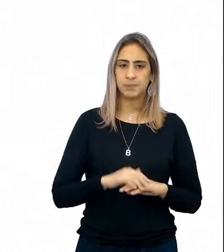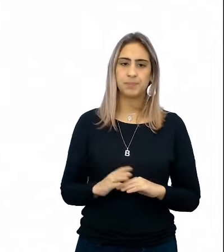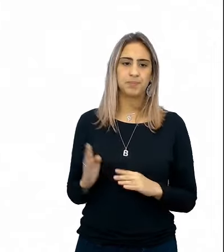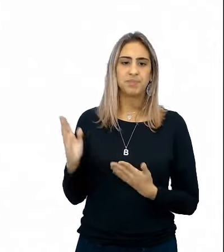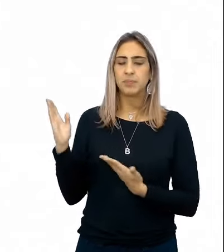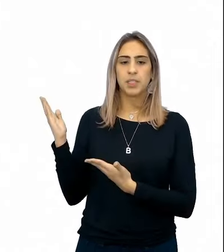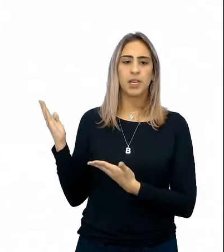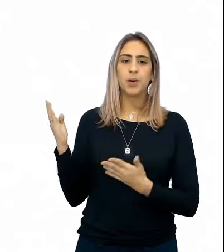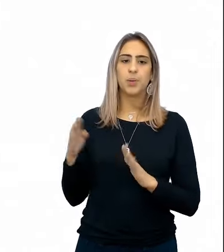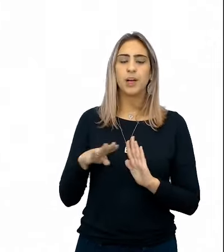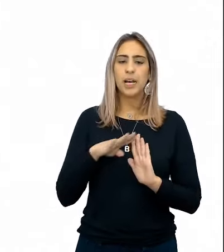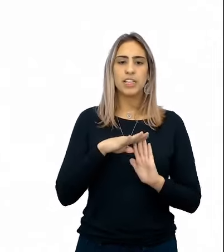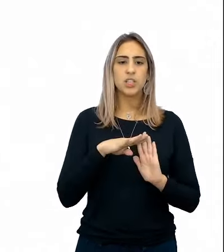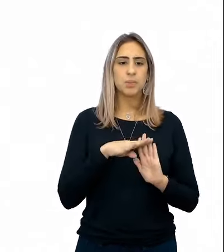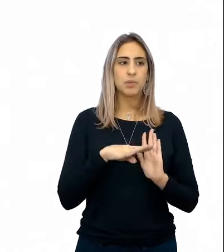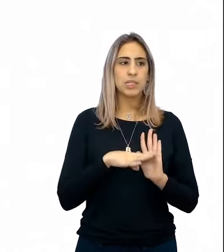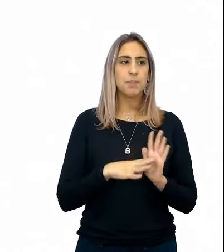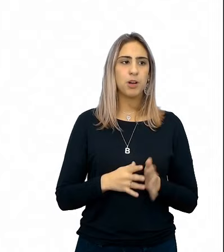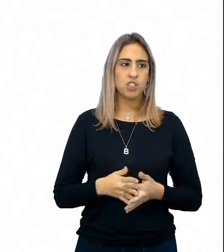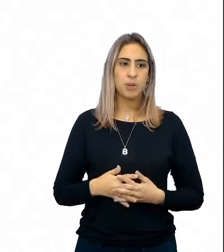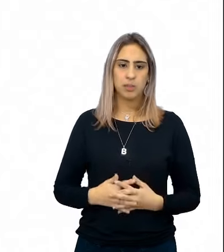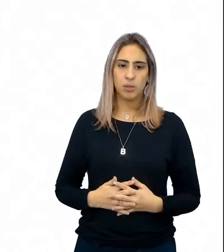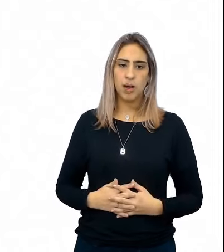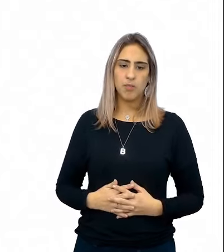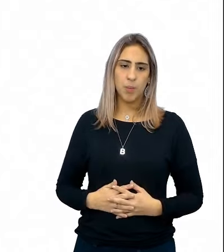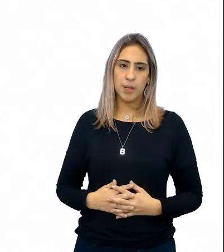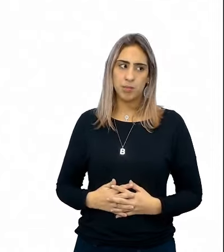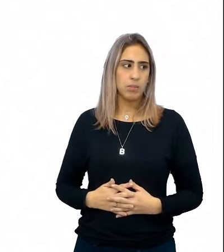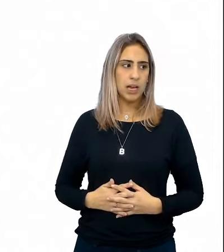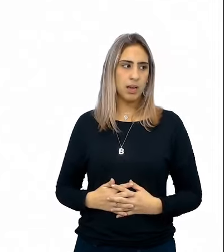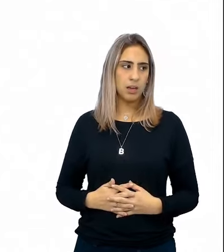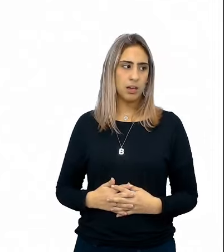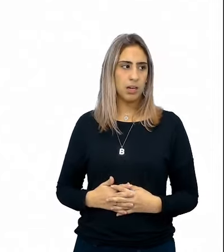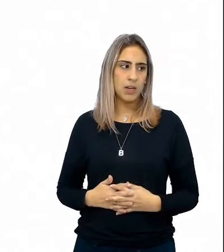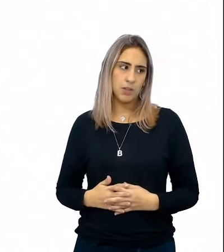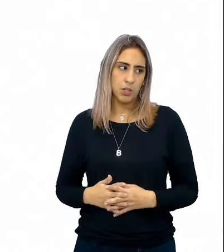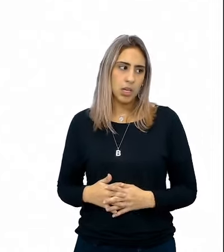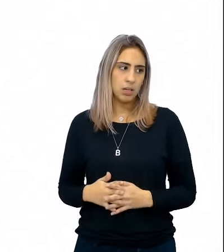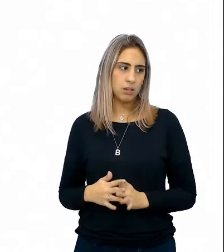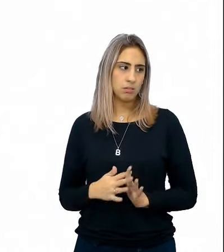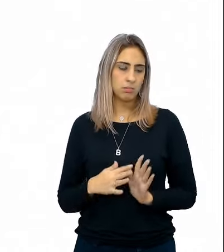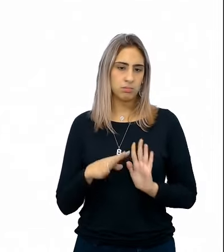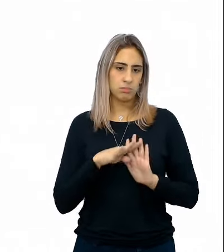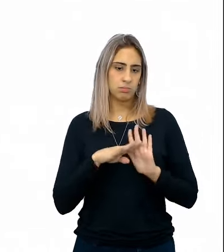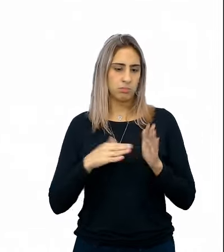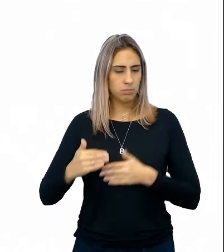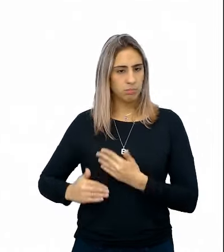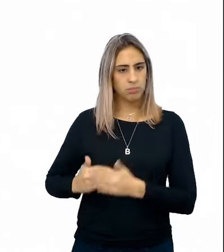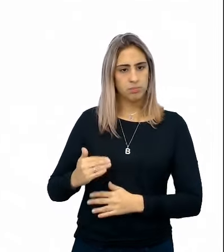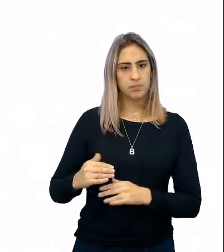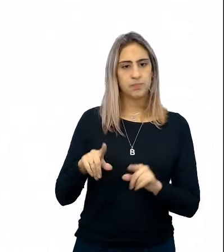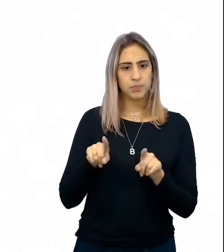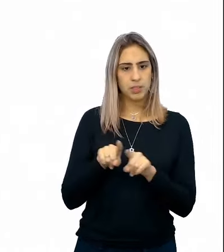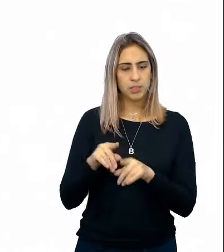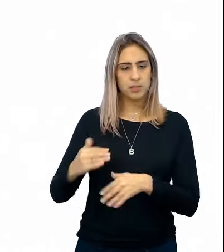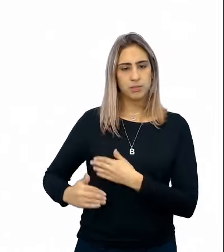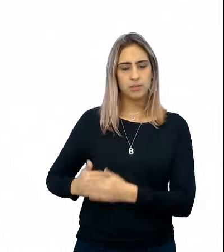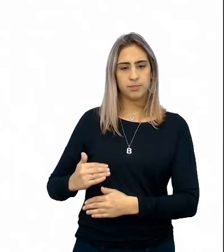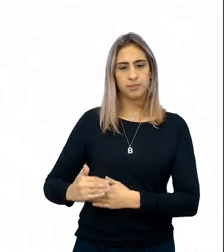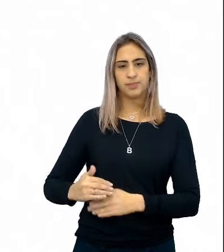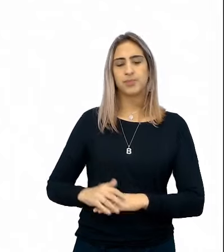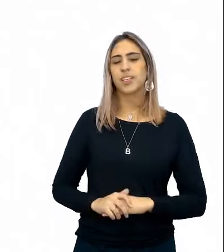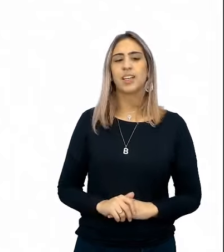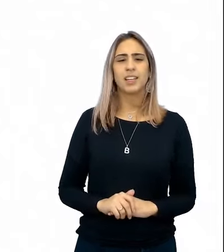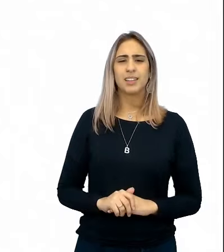só a atividade em si, mas o que ela potencializa no desenvolvimento do conhecimento